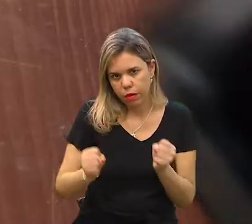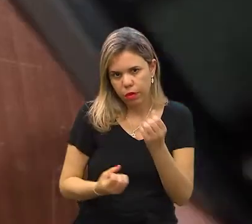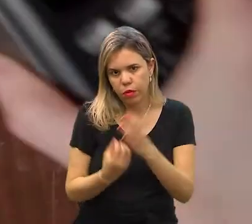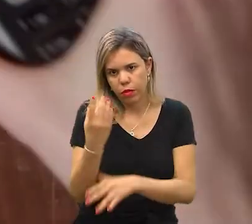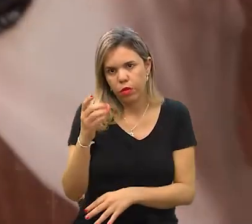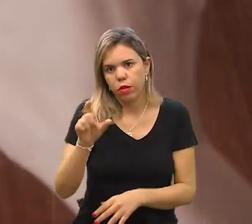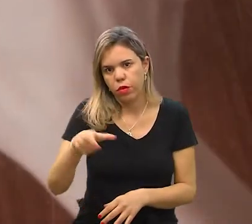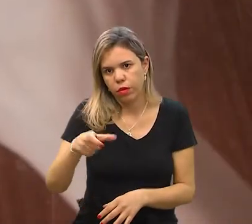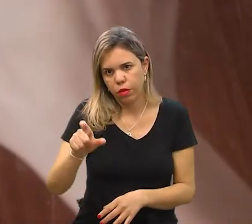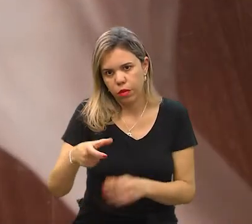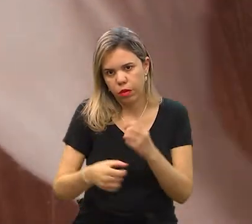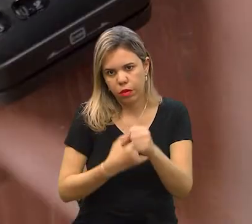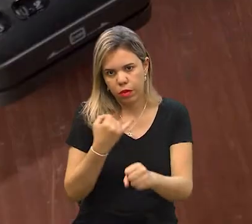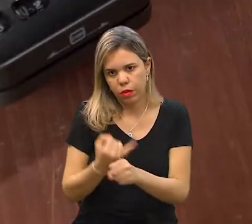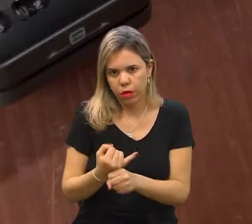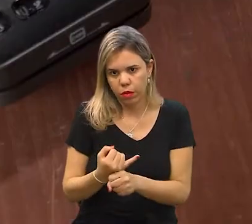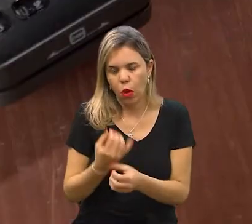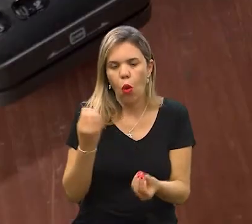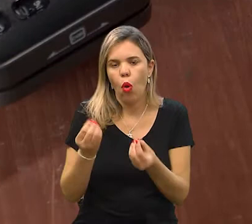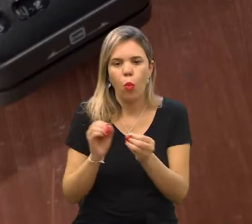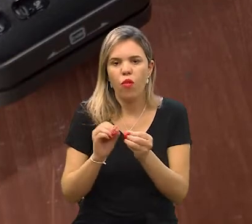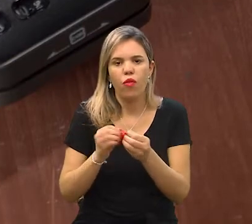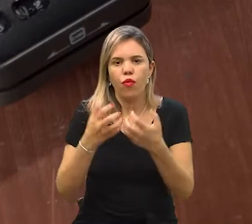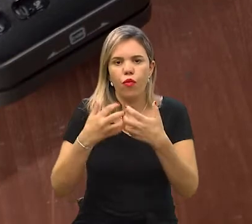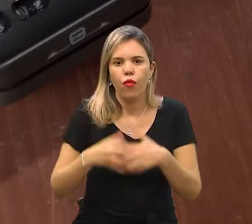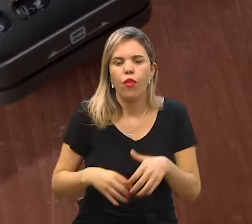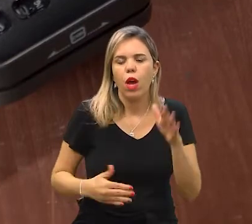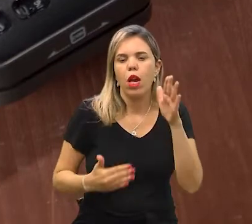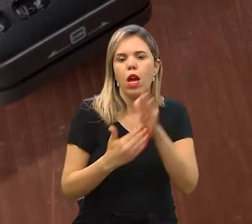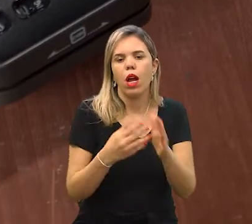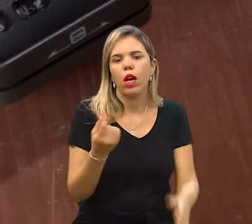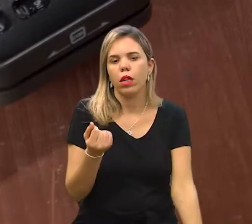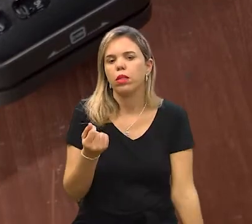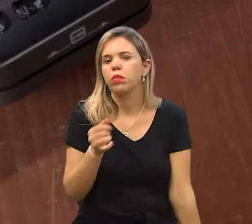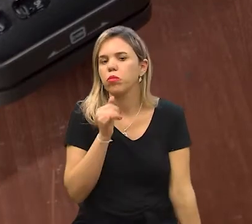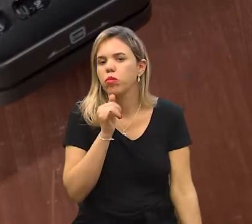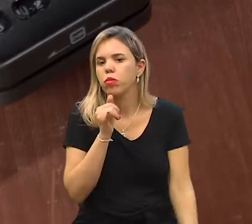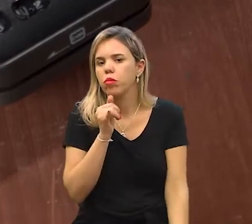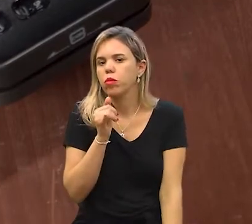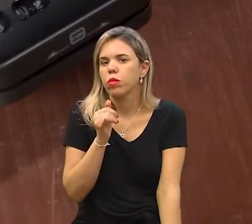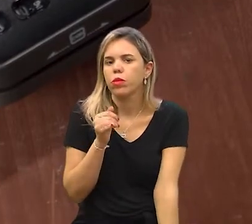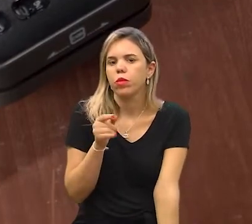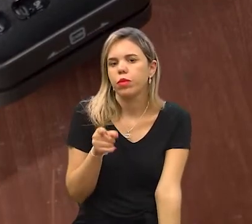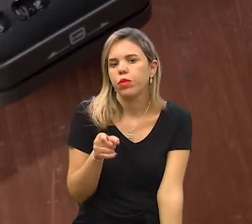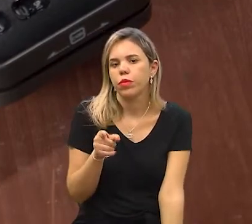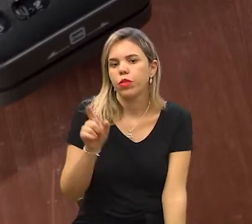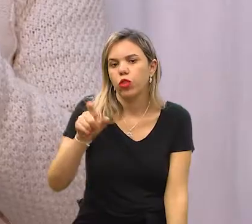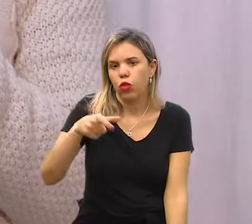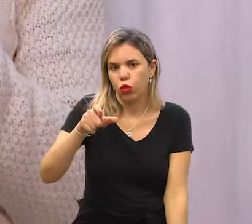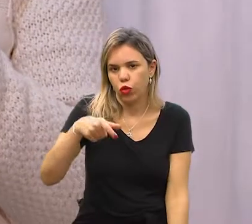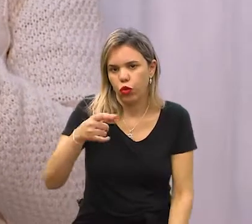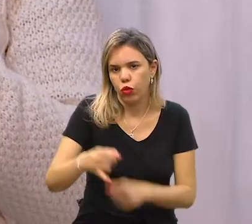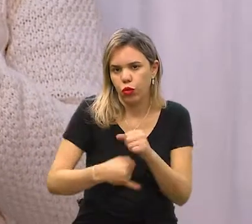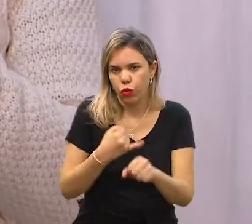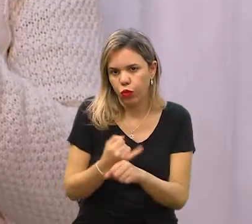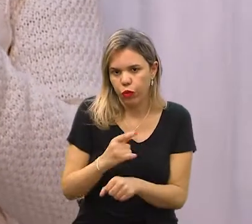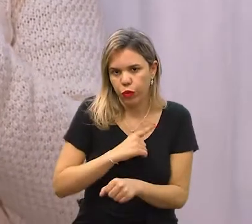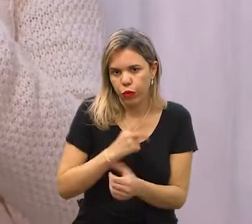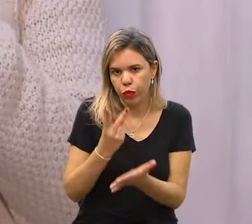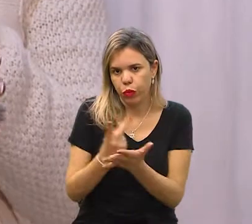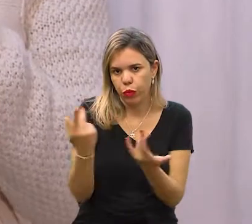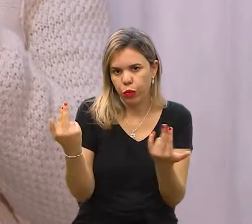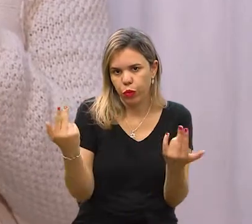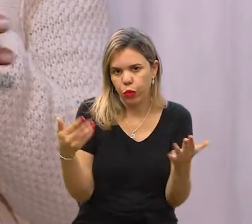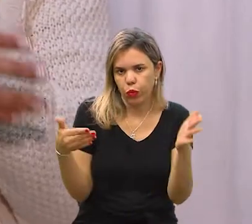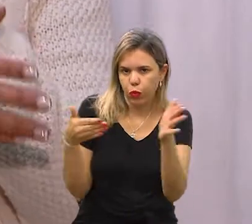gerar um cartão virtual. E como que funciona a questão dos limites, por exemplo? O cartão virtual, ele tem o